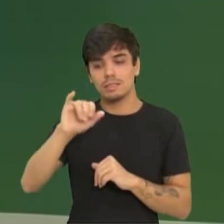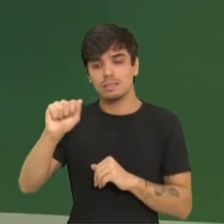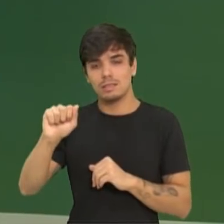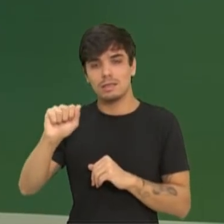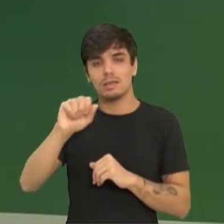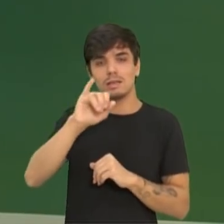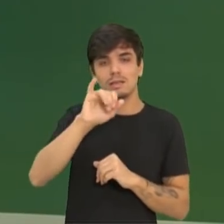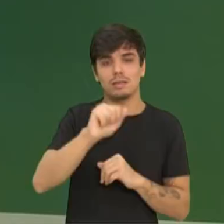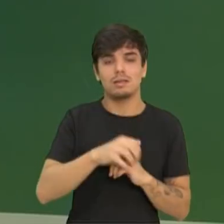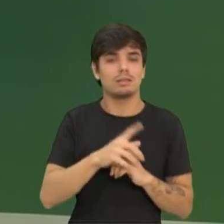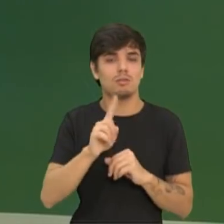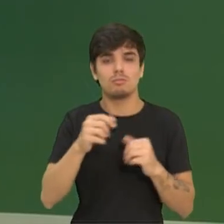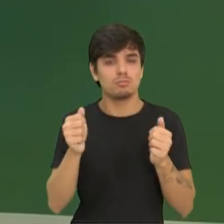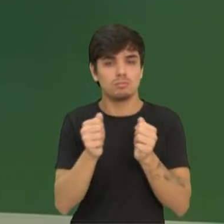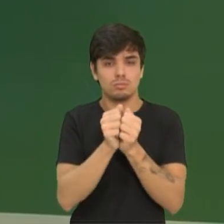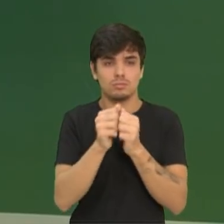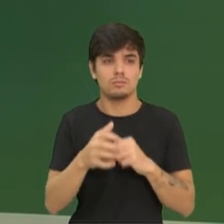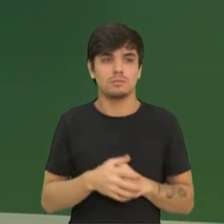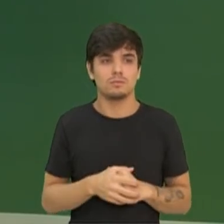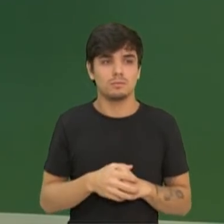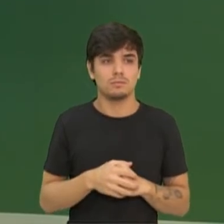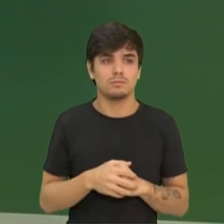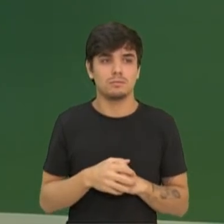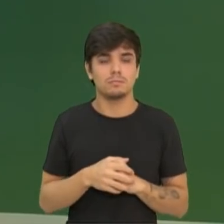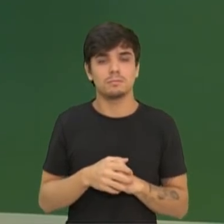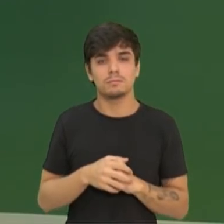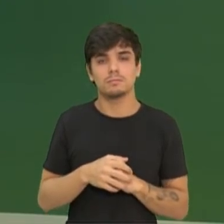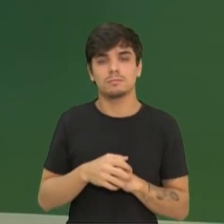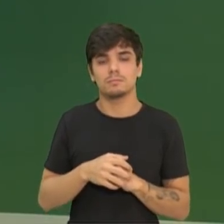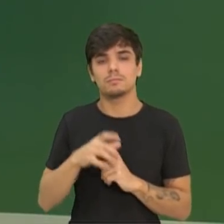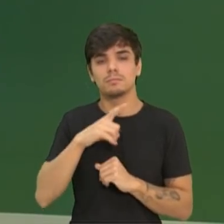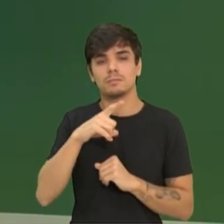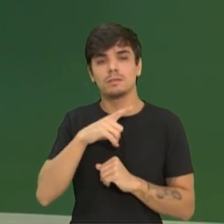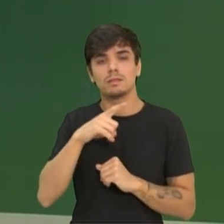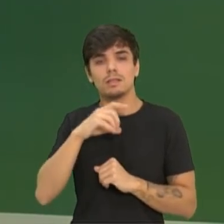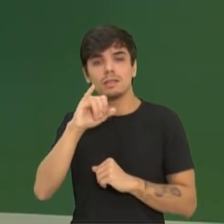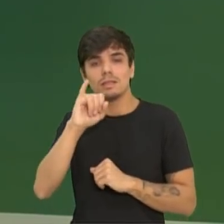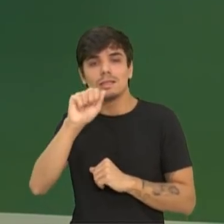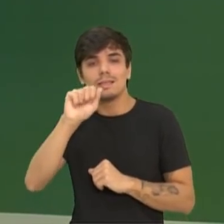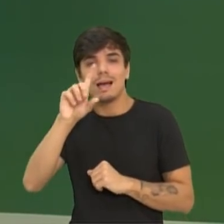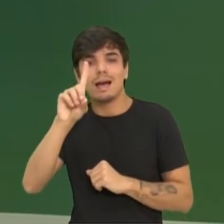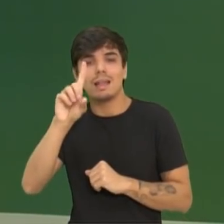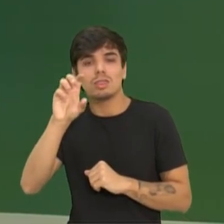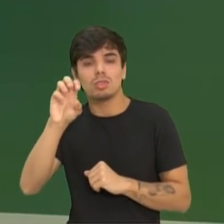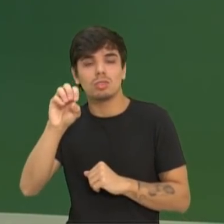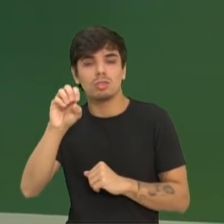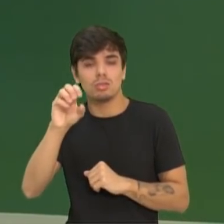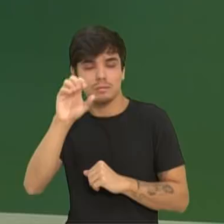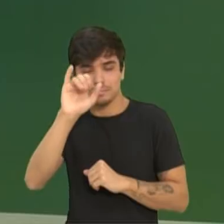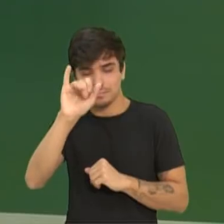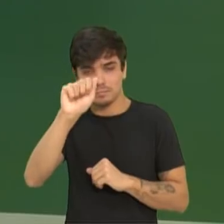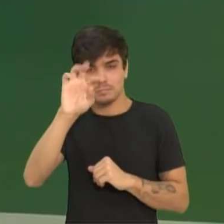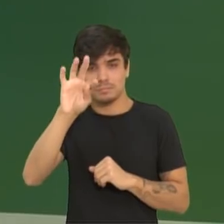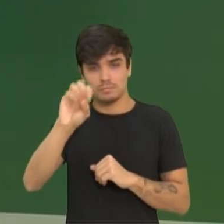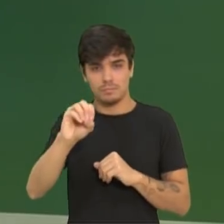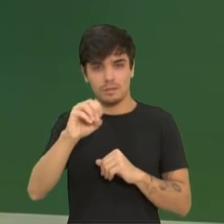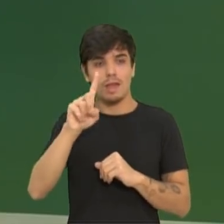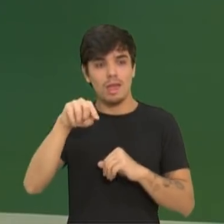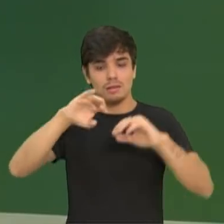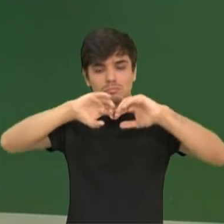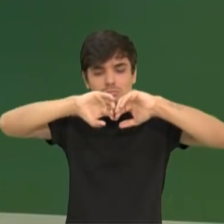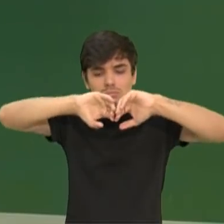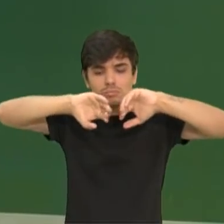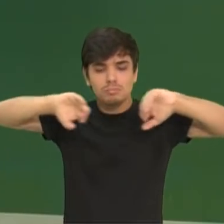ficaram juntos. Essa divisão tem um nome, hiato. Hiato é uma divisão, uma separação.